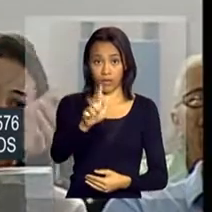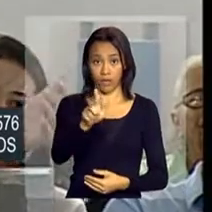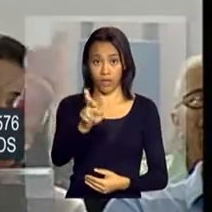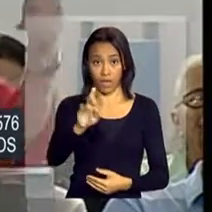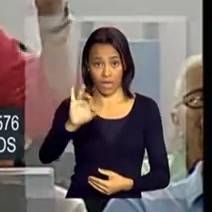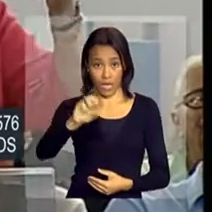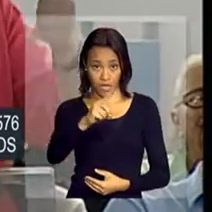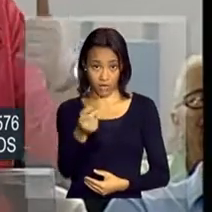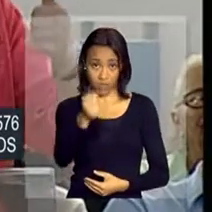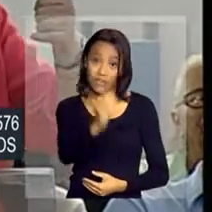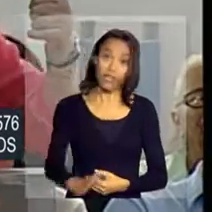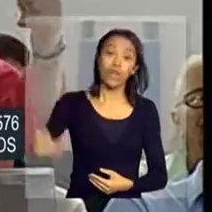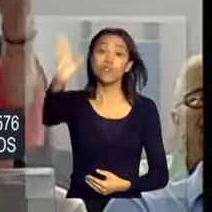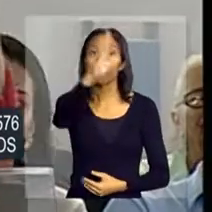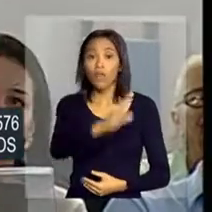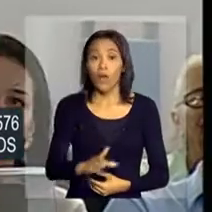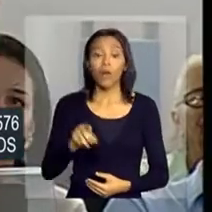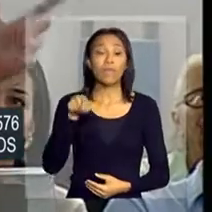que mexe